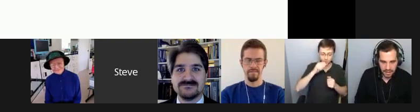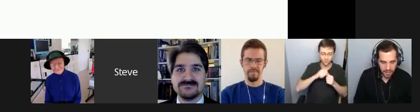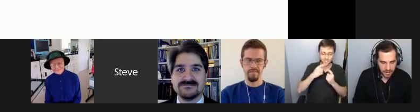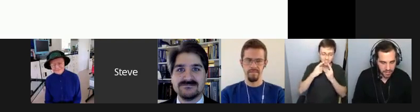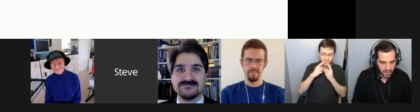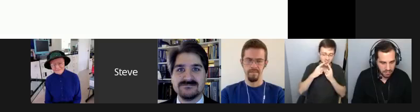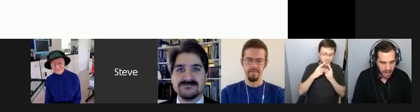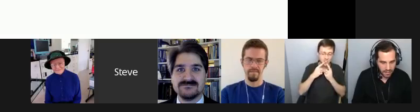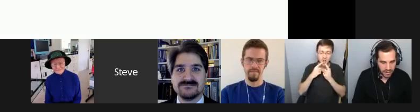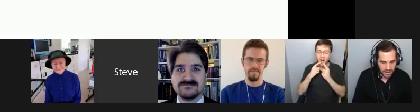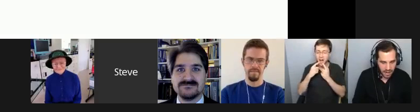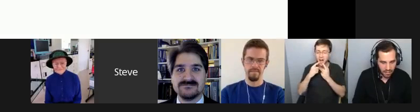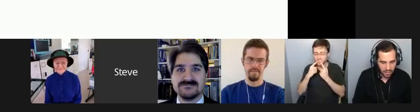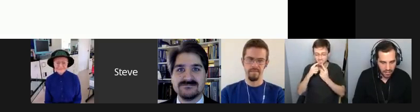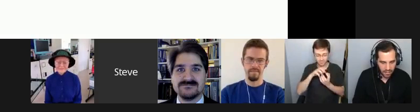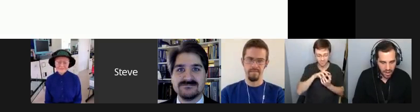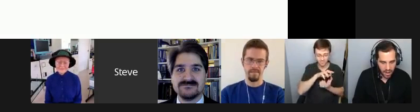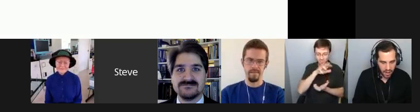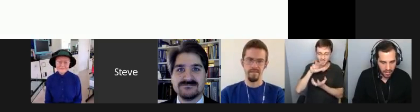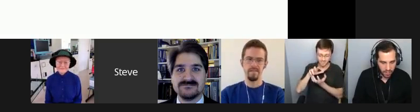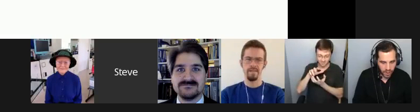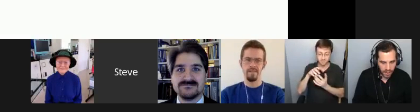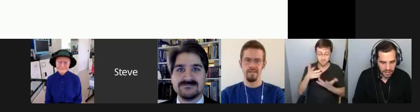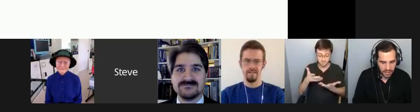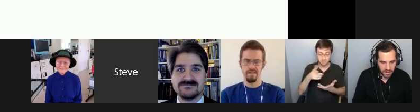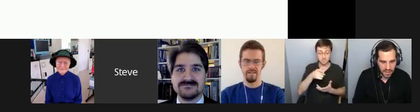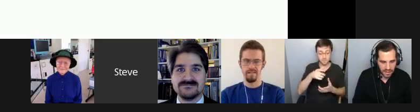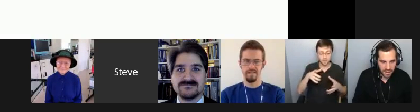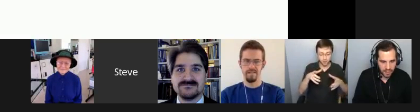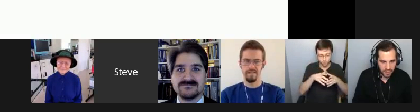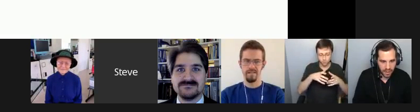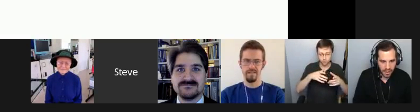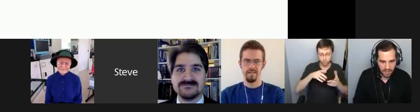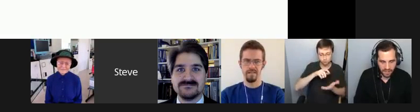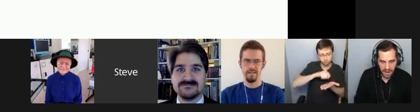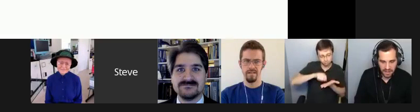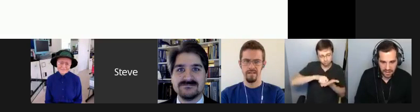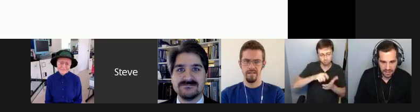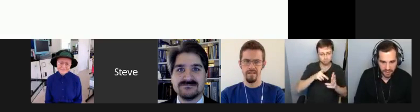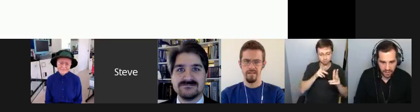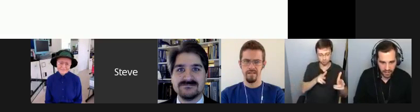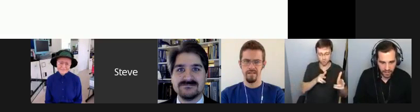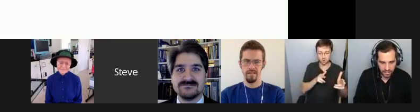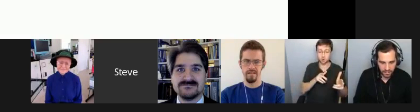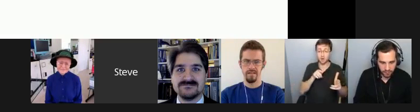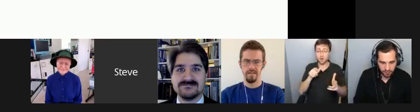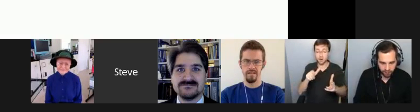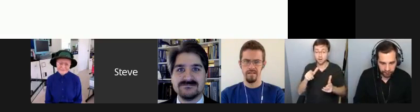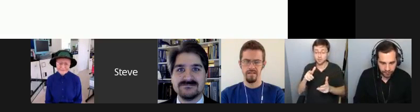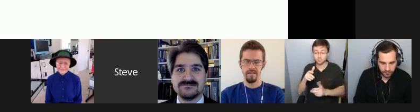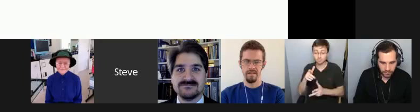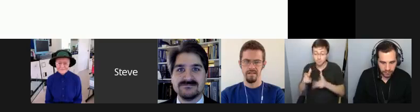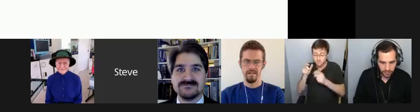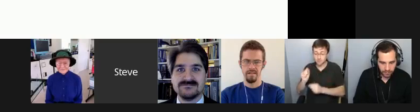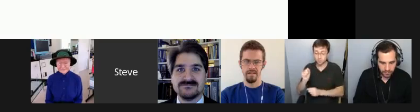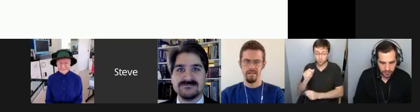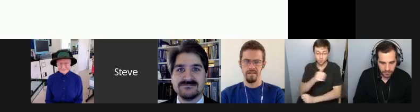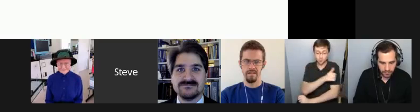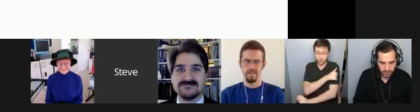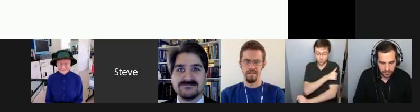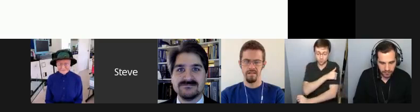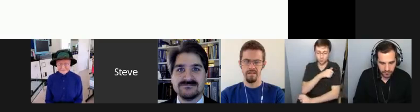essas três expressões mais o sinal, por causa que o sinalizador ele faz dessa forma.